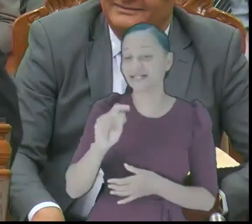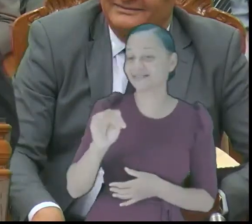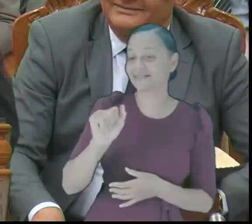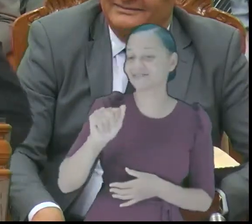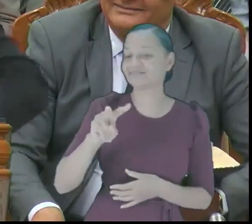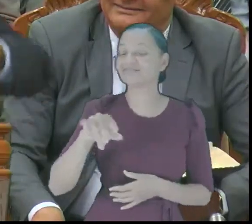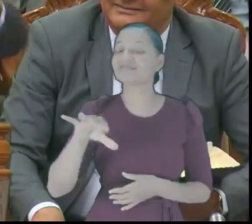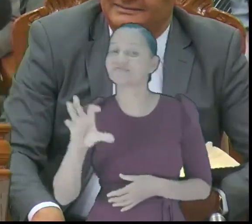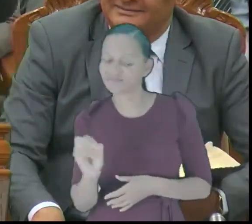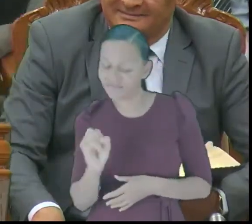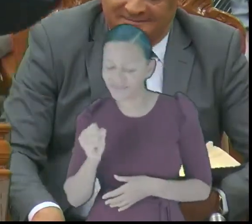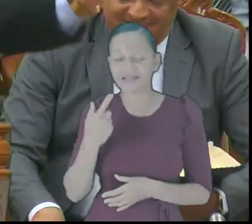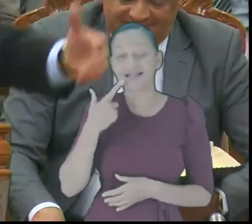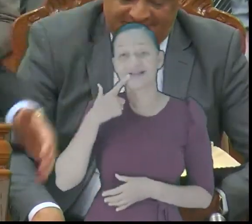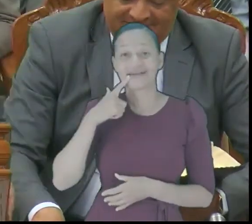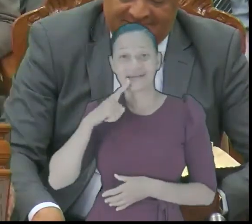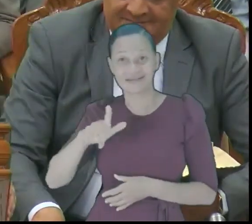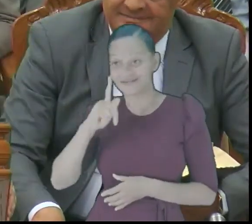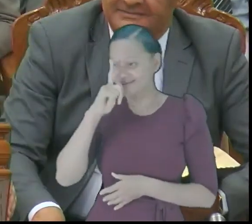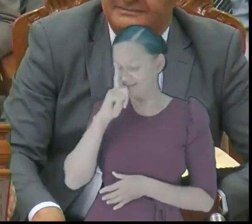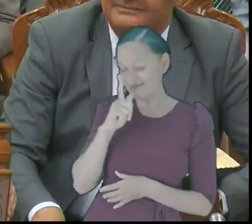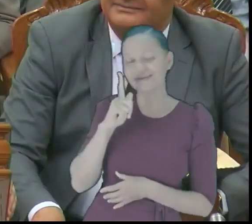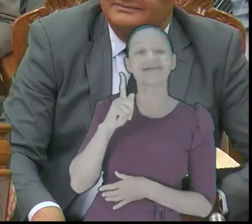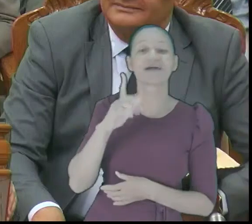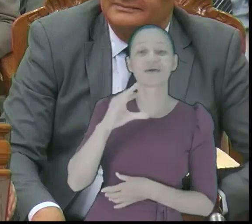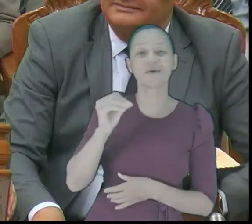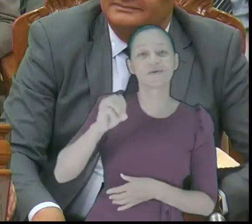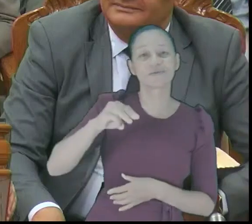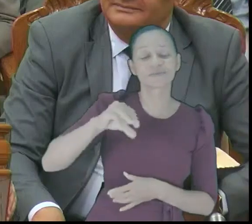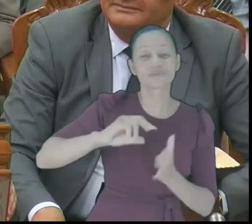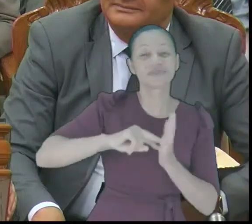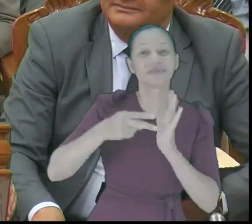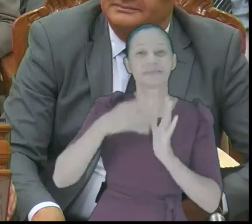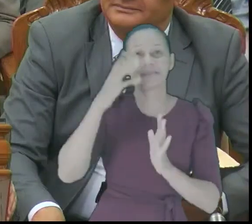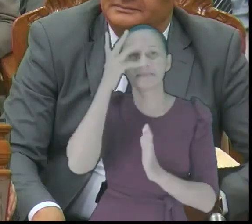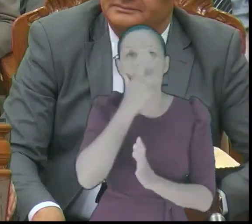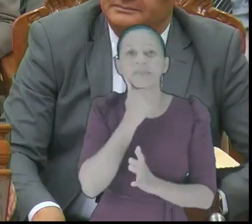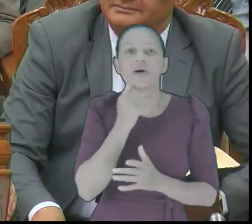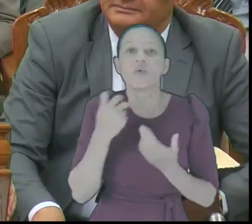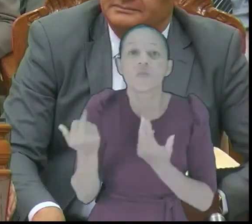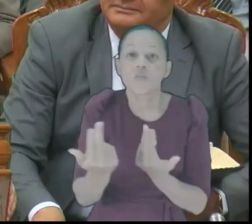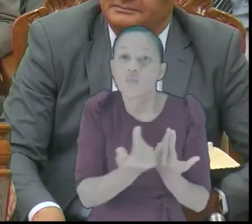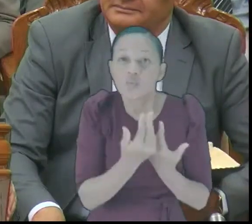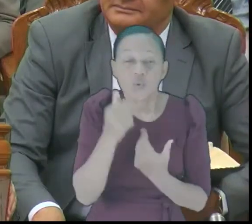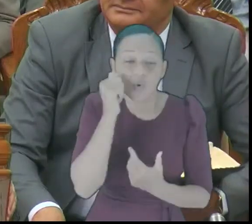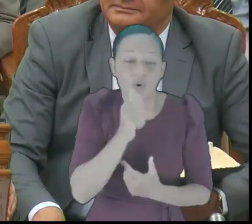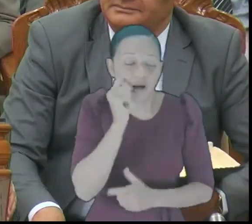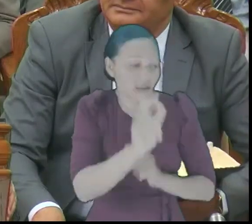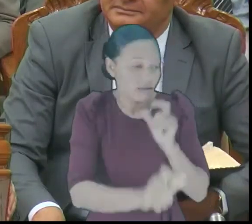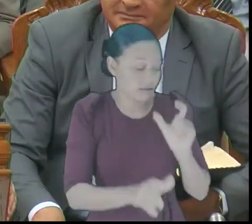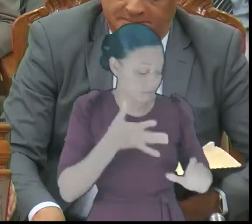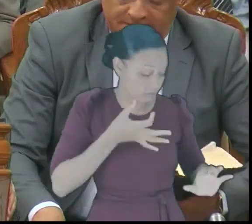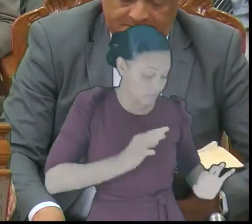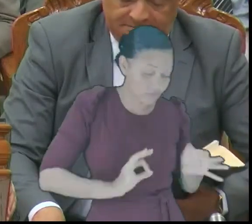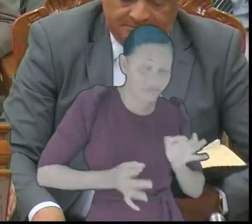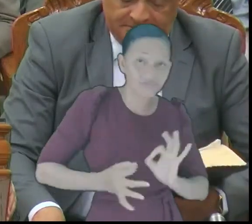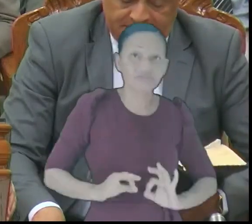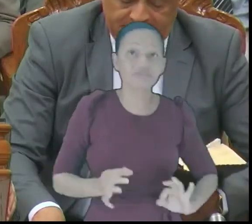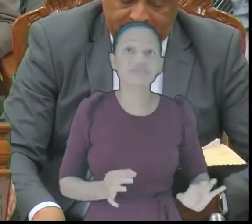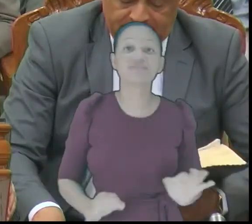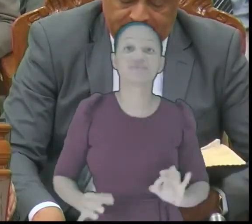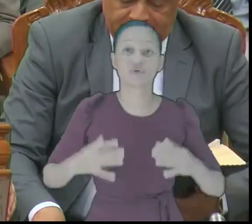do grego cosmos, que quer dizer beleza. Agora, que é do mesmo modo as mulheres se ataviem